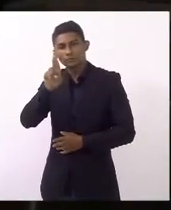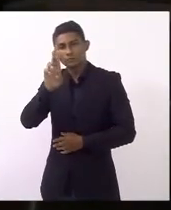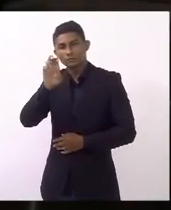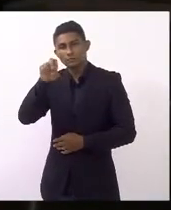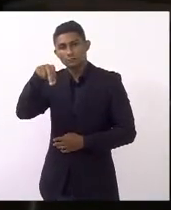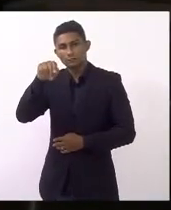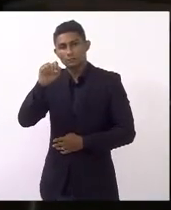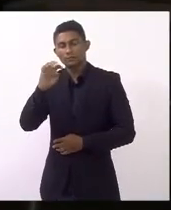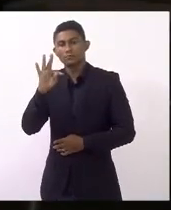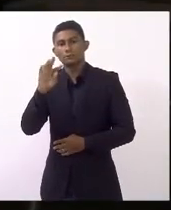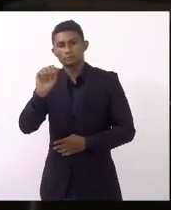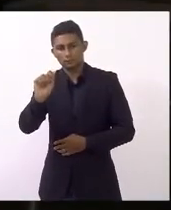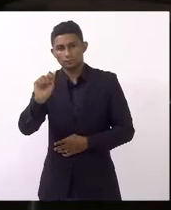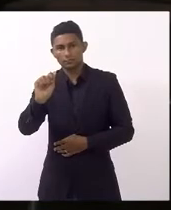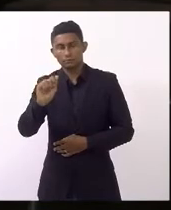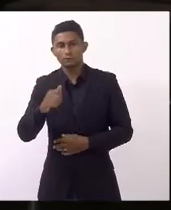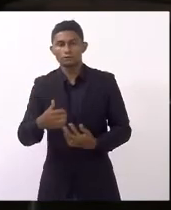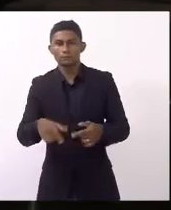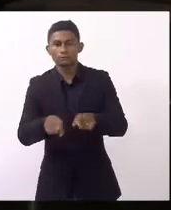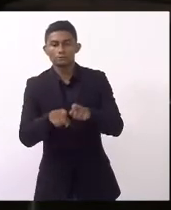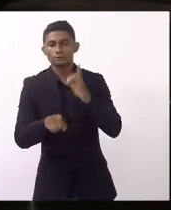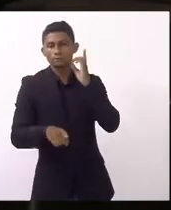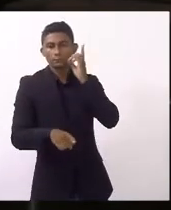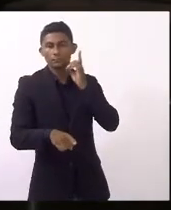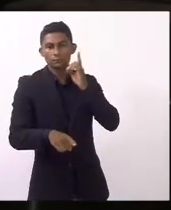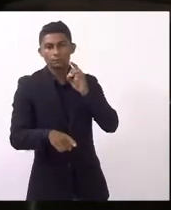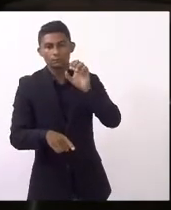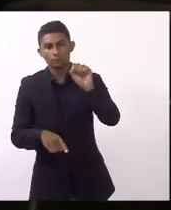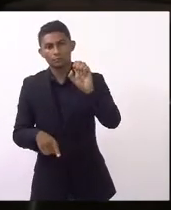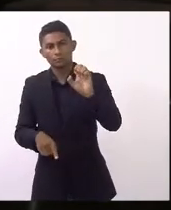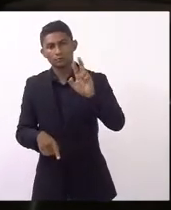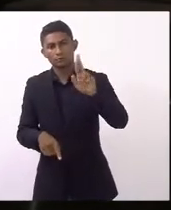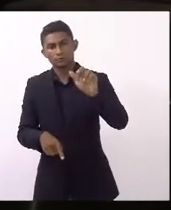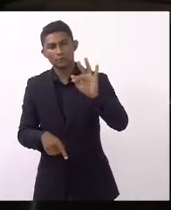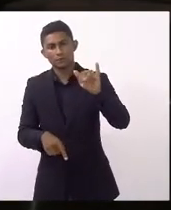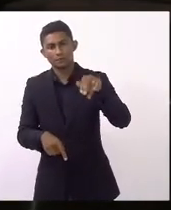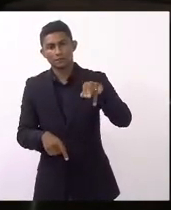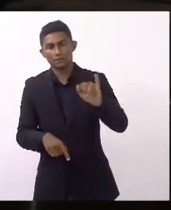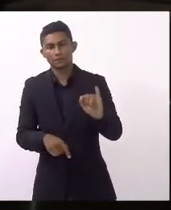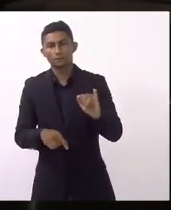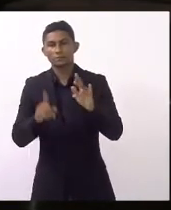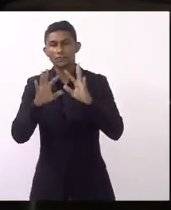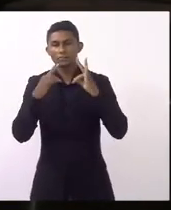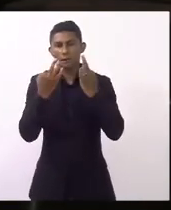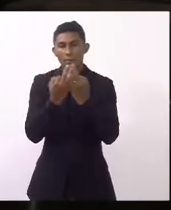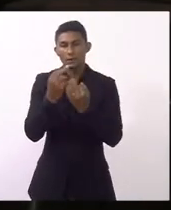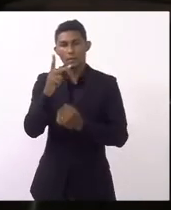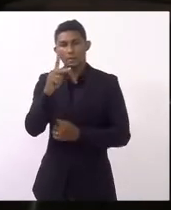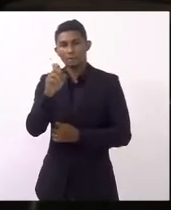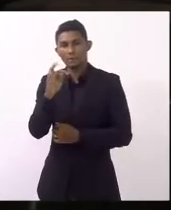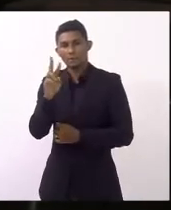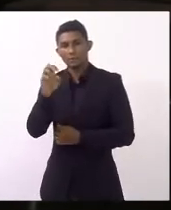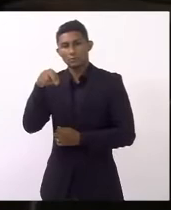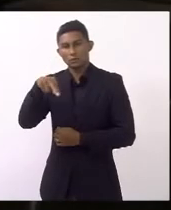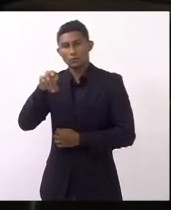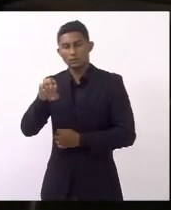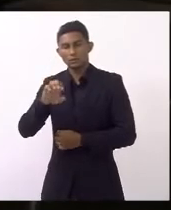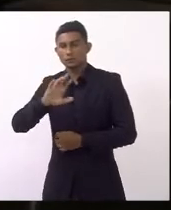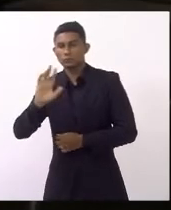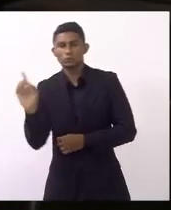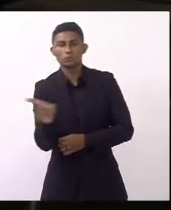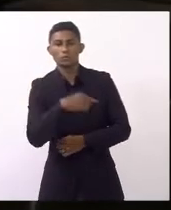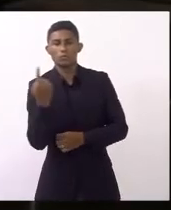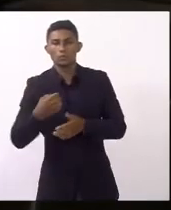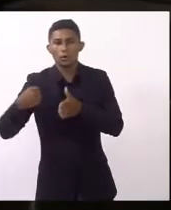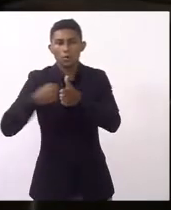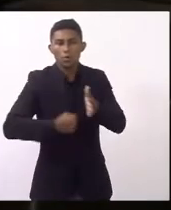Souza Deputado Luiz Serafim taliria petrone companheiro de luta tão a